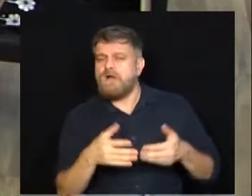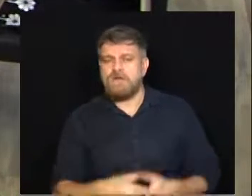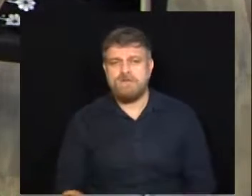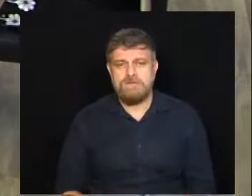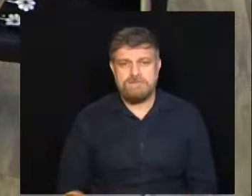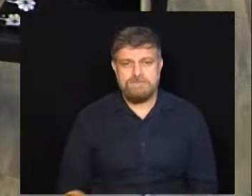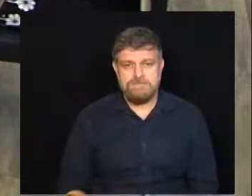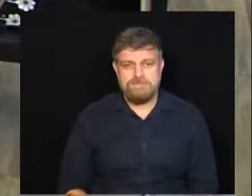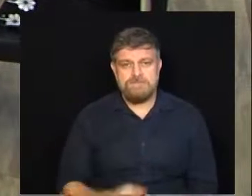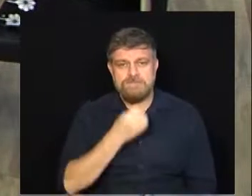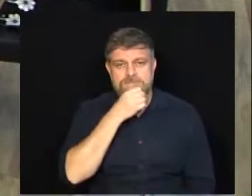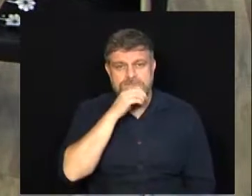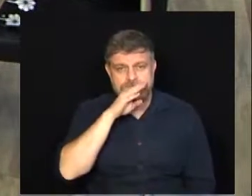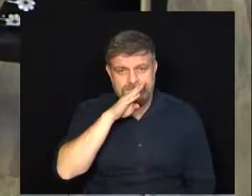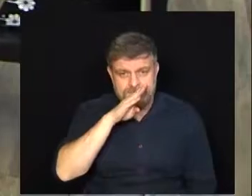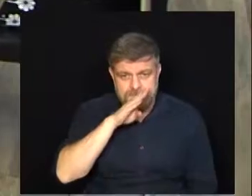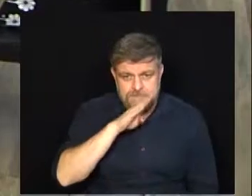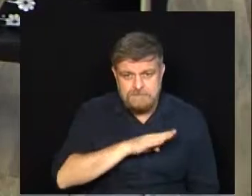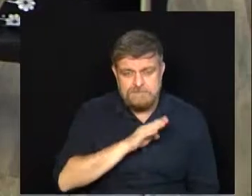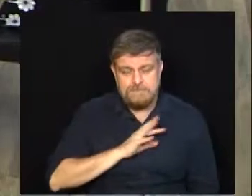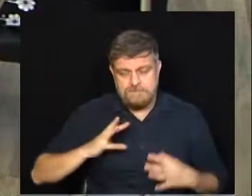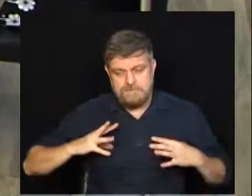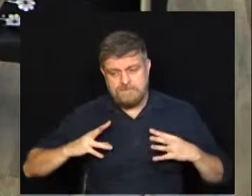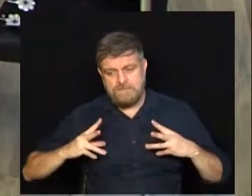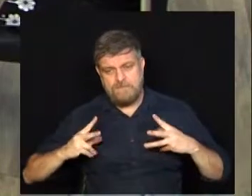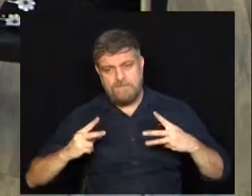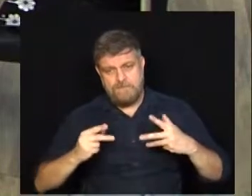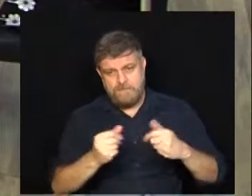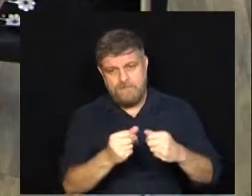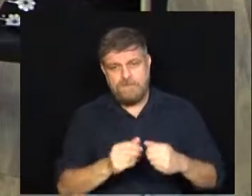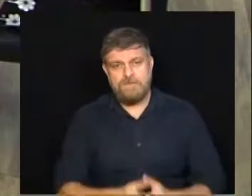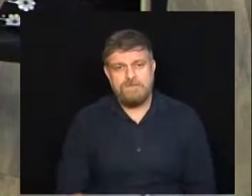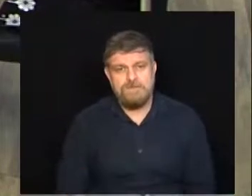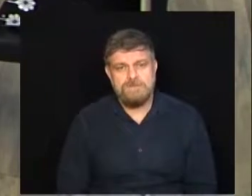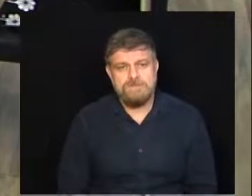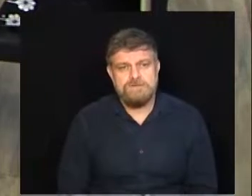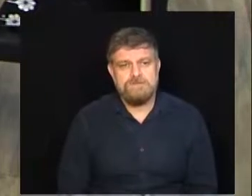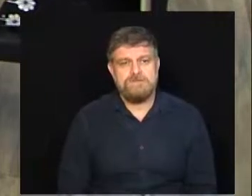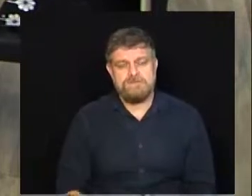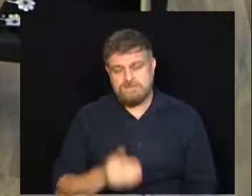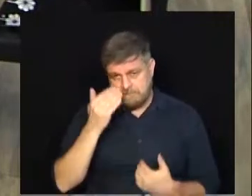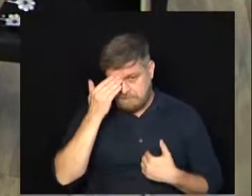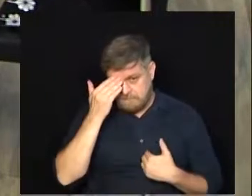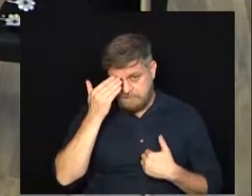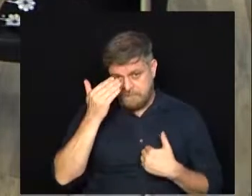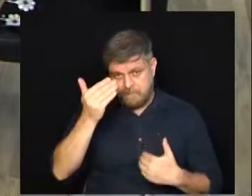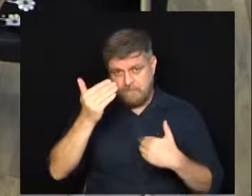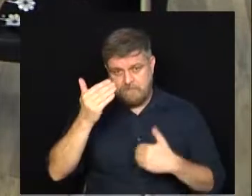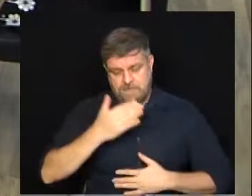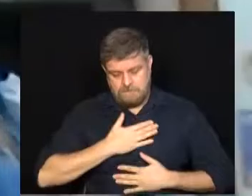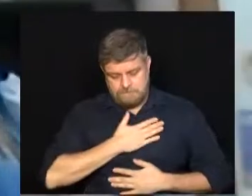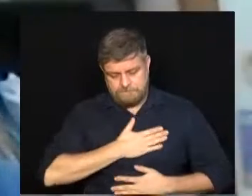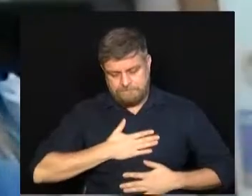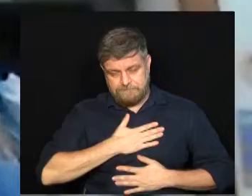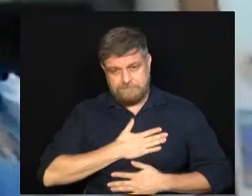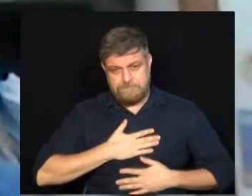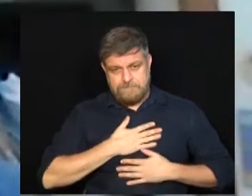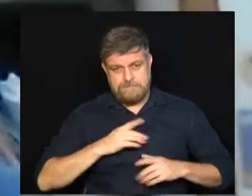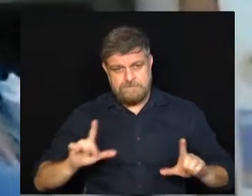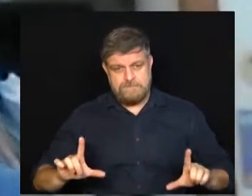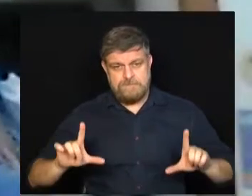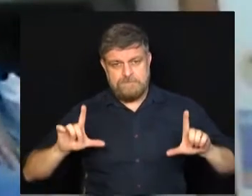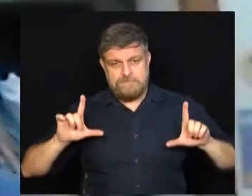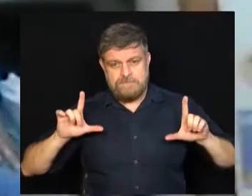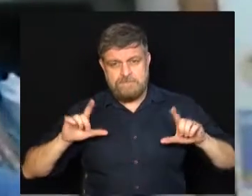Boa tarde a todas e todos e todas. Agradeço com muita honra o convite e saúdo a iniciativa